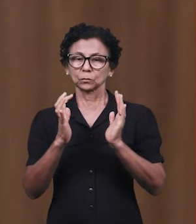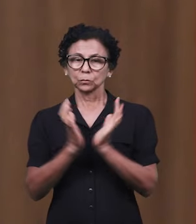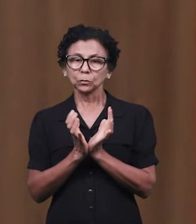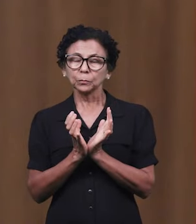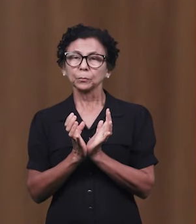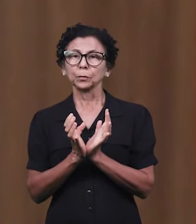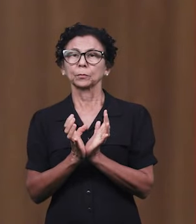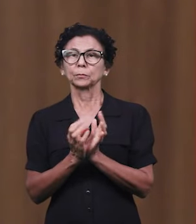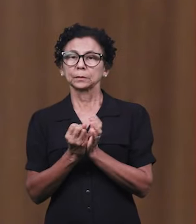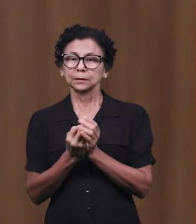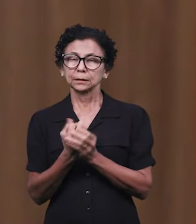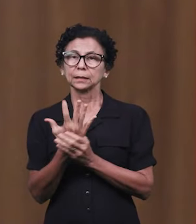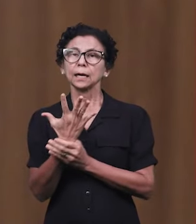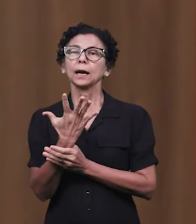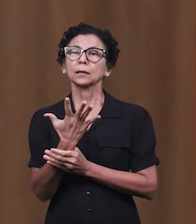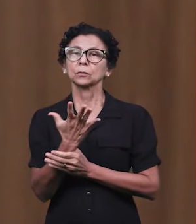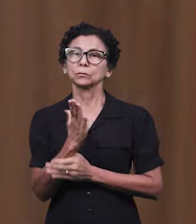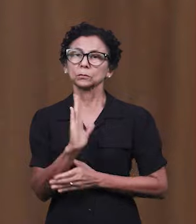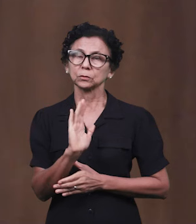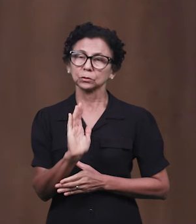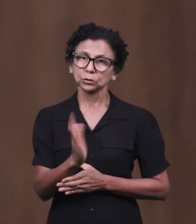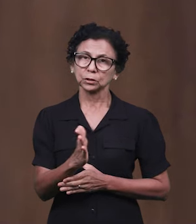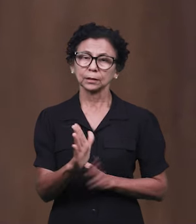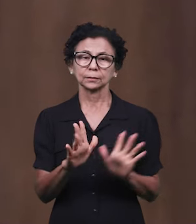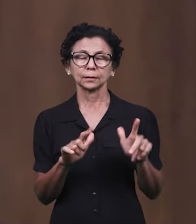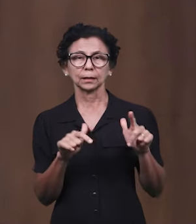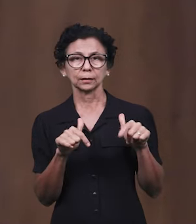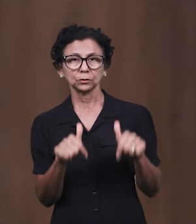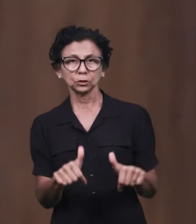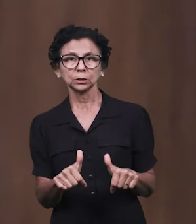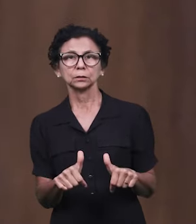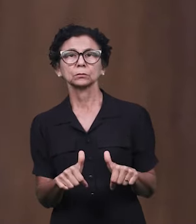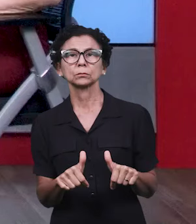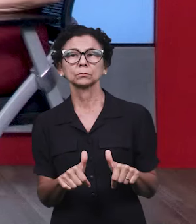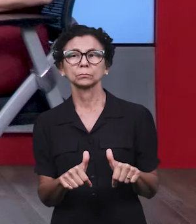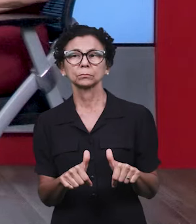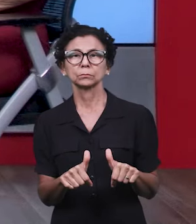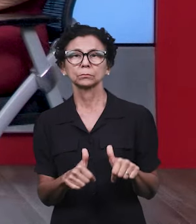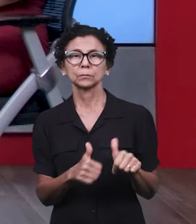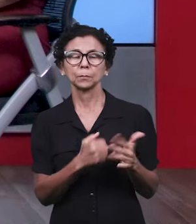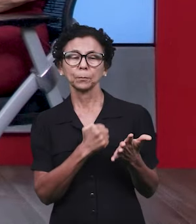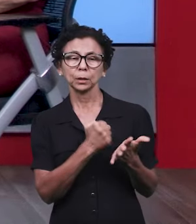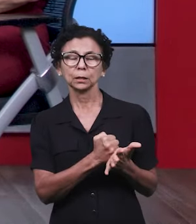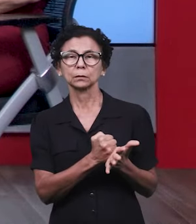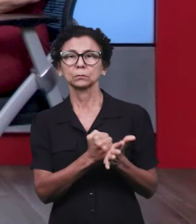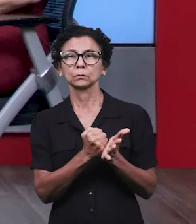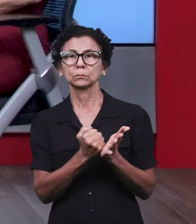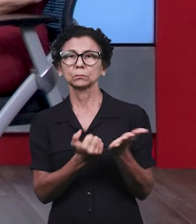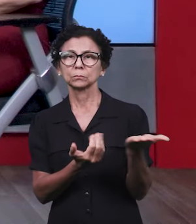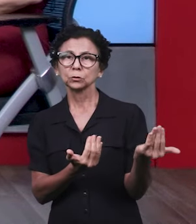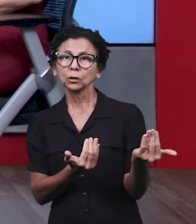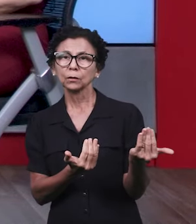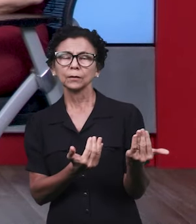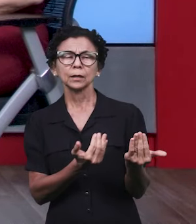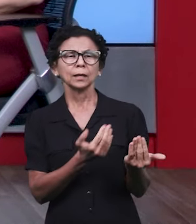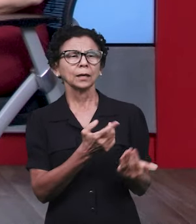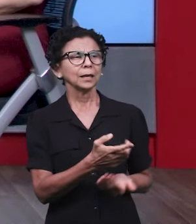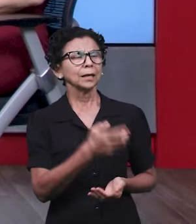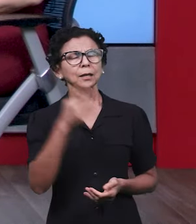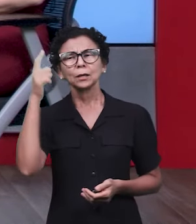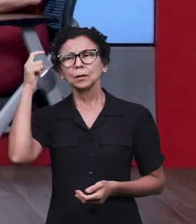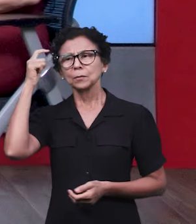em funcionamento para os nossos jovens. Doutora Ana, eu fico pensando então, nós temos jovens que podem estar assistindo